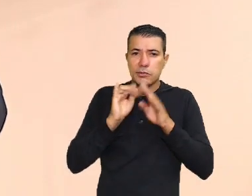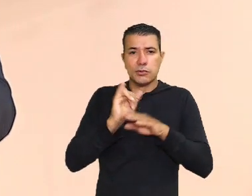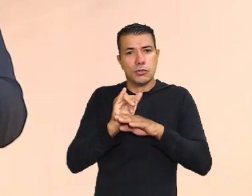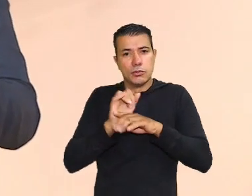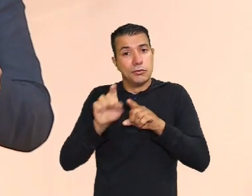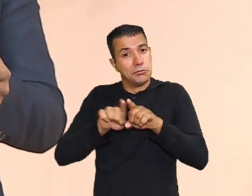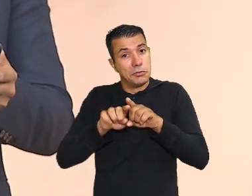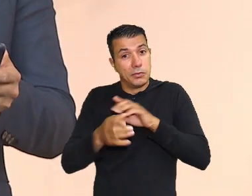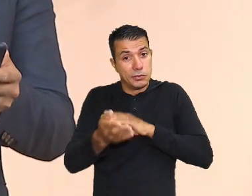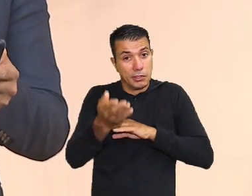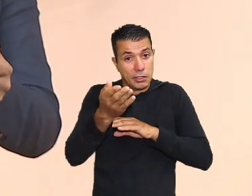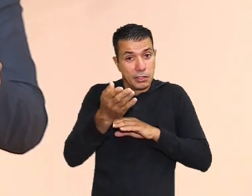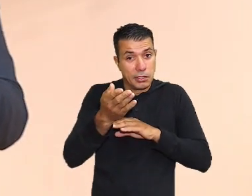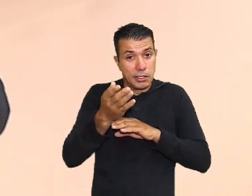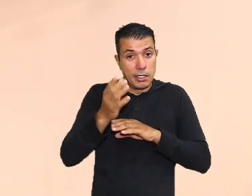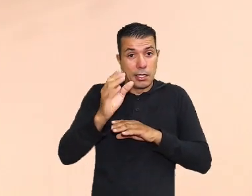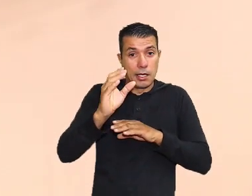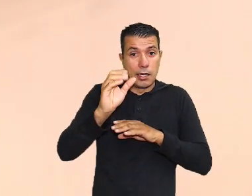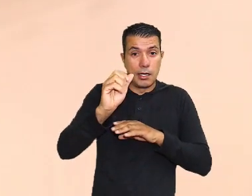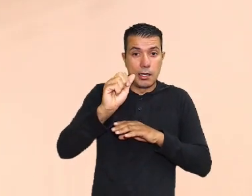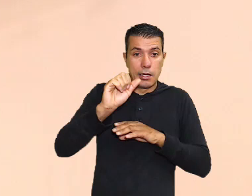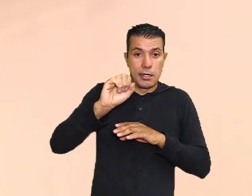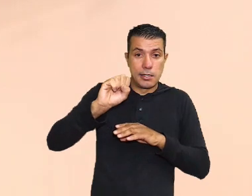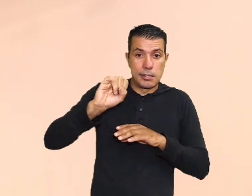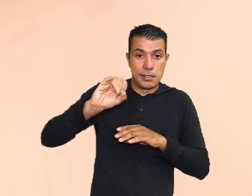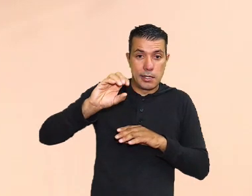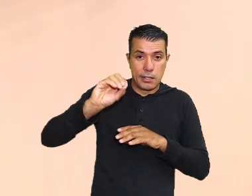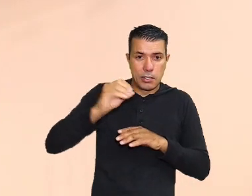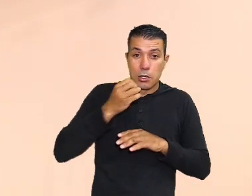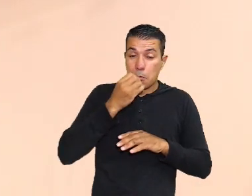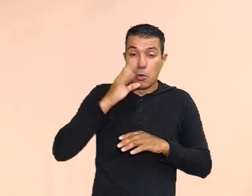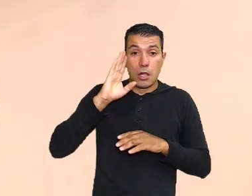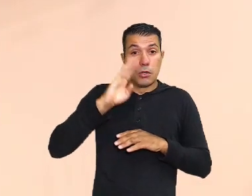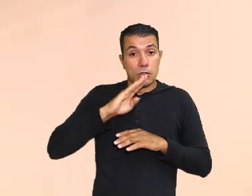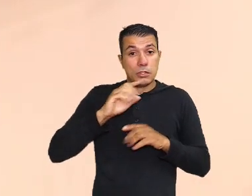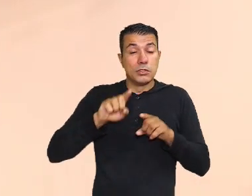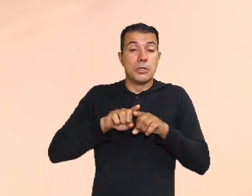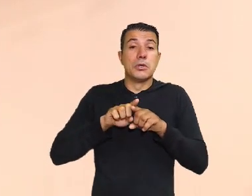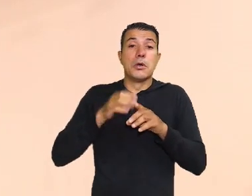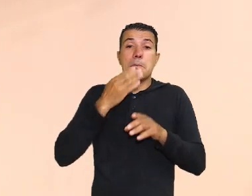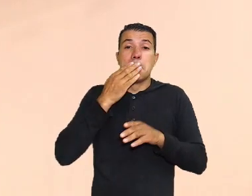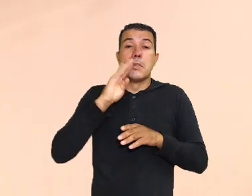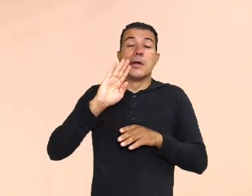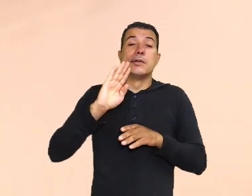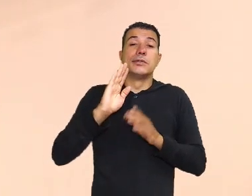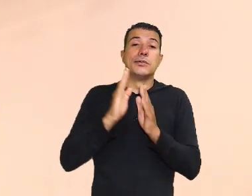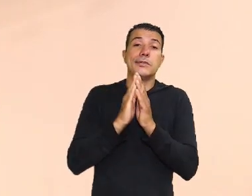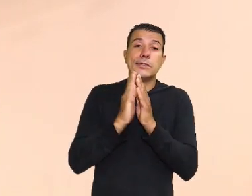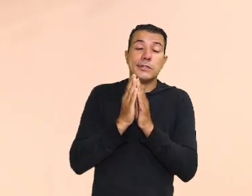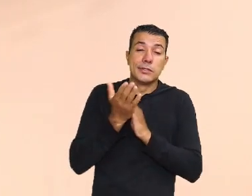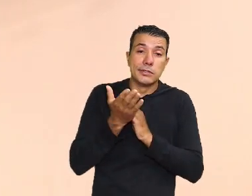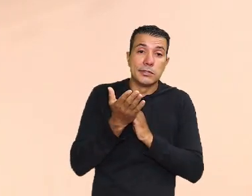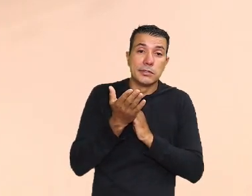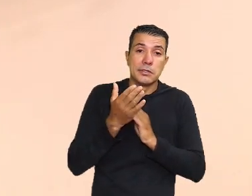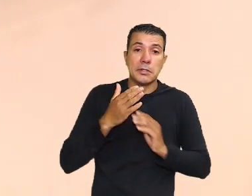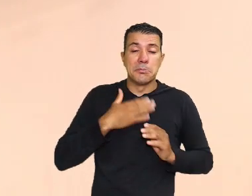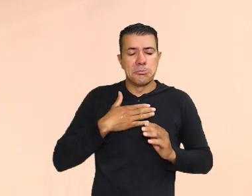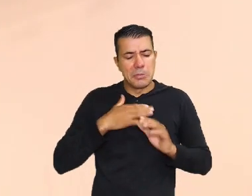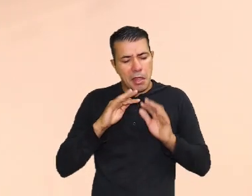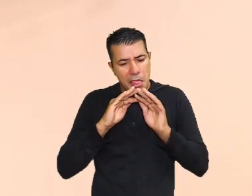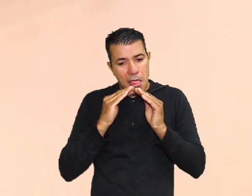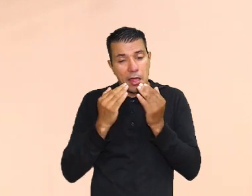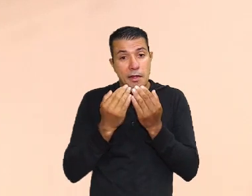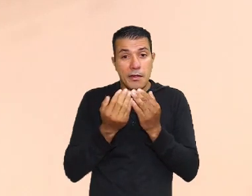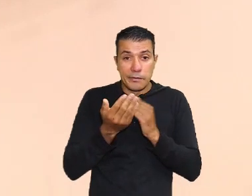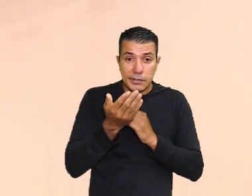vida. Cássio Kennedy diz assim: boa noite, pastor. Eu peço oração por minha família